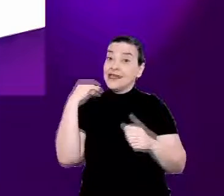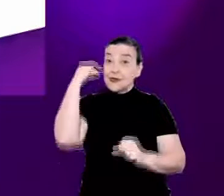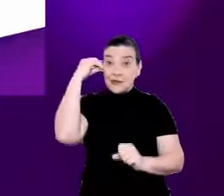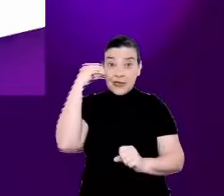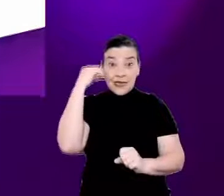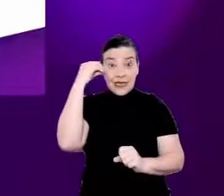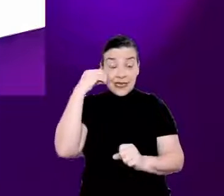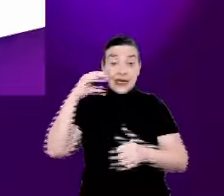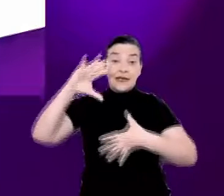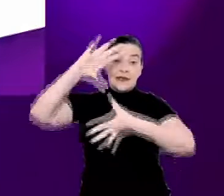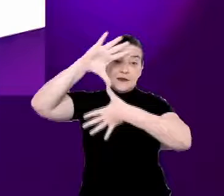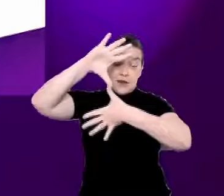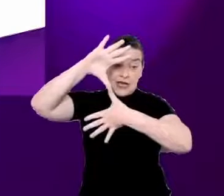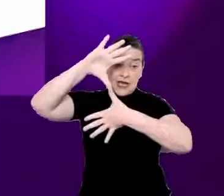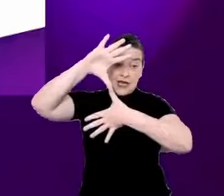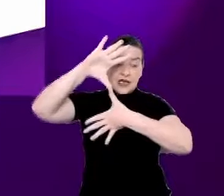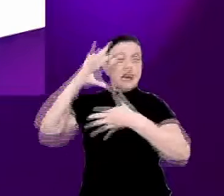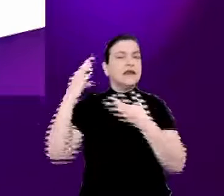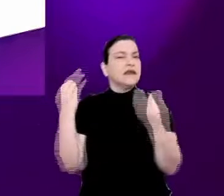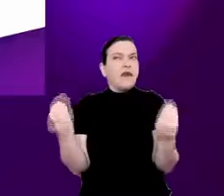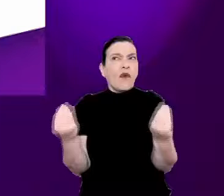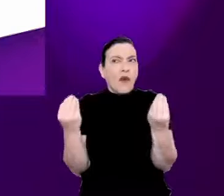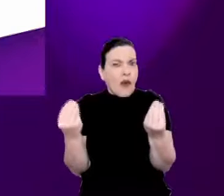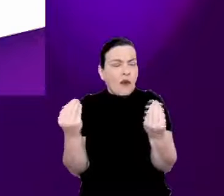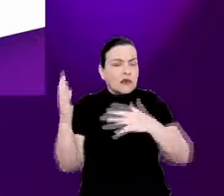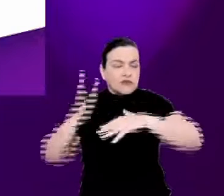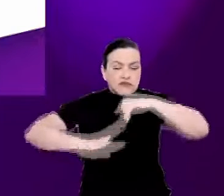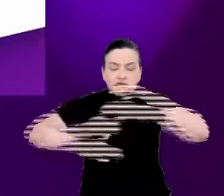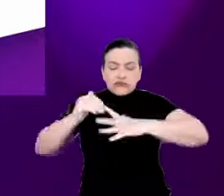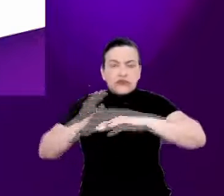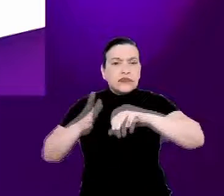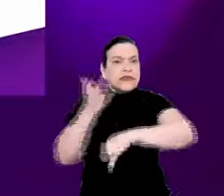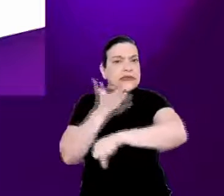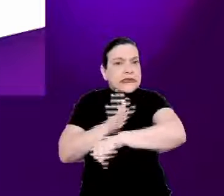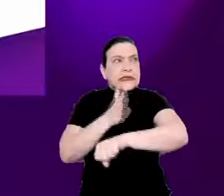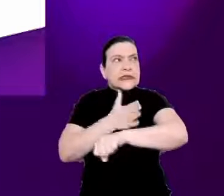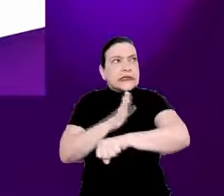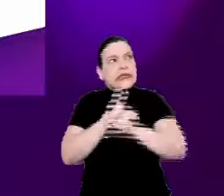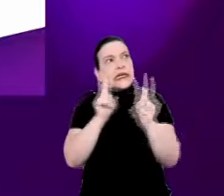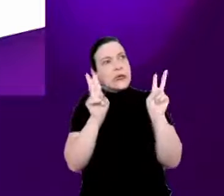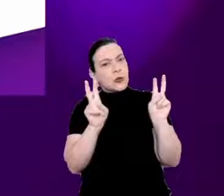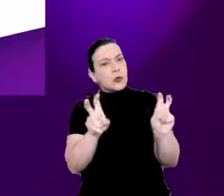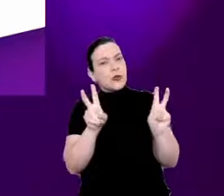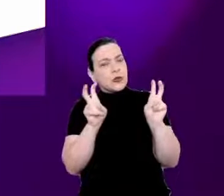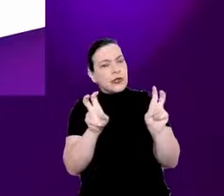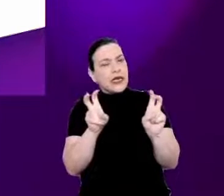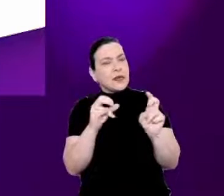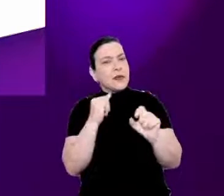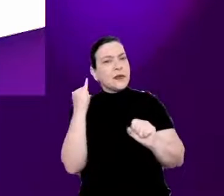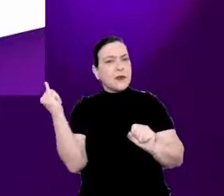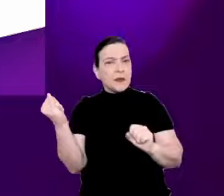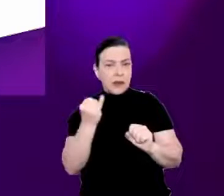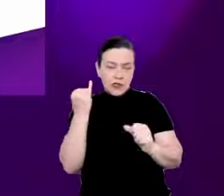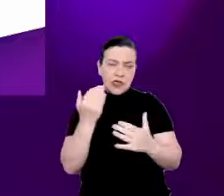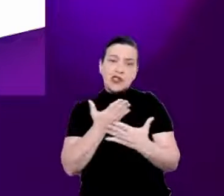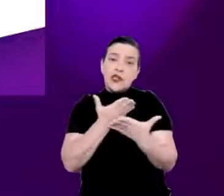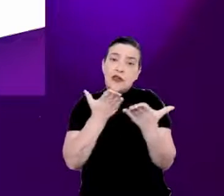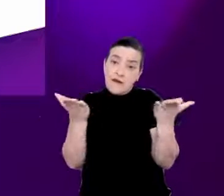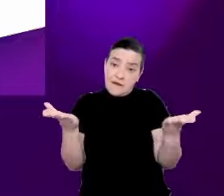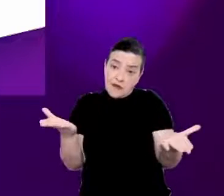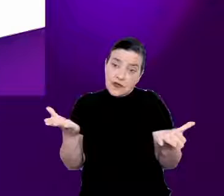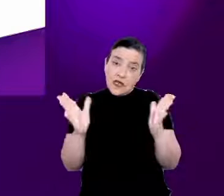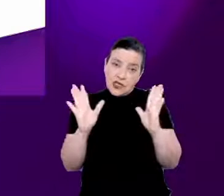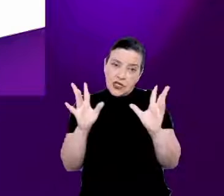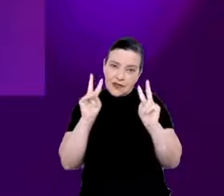no Américas, como nós desenvolvemos esse tema, como tem sido. Vocês estão